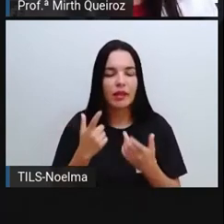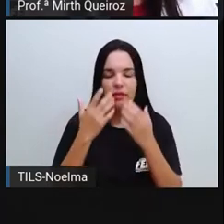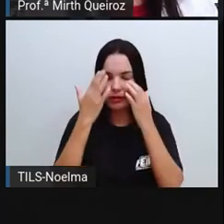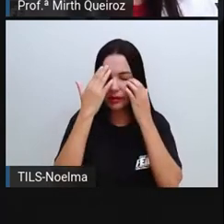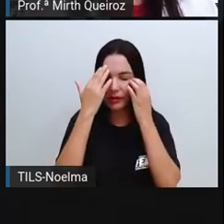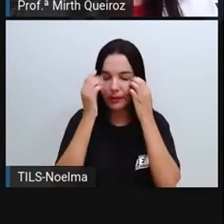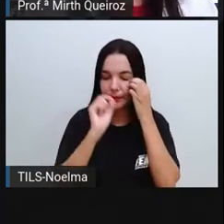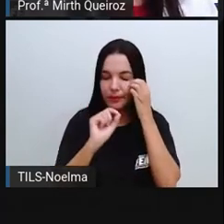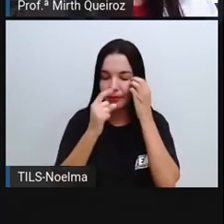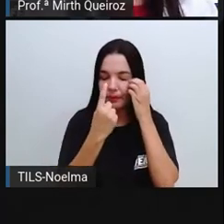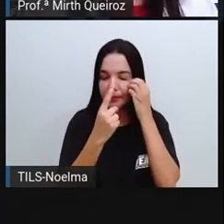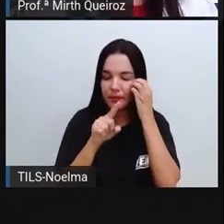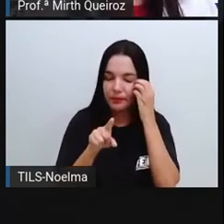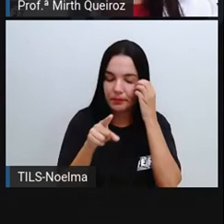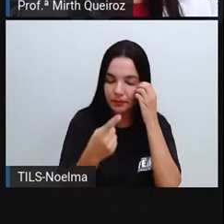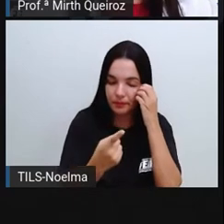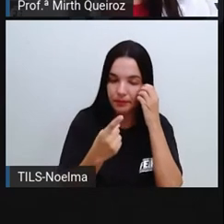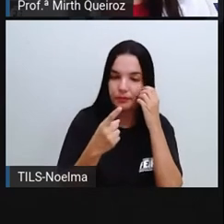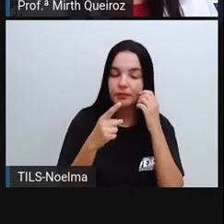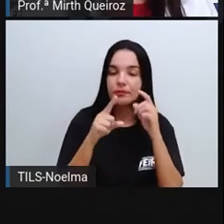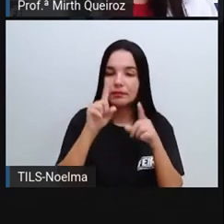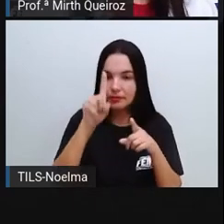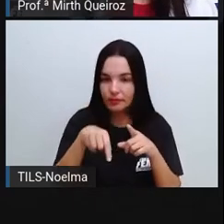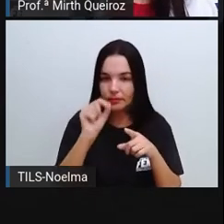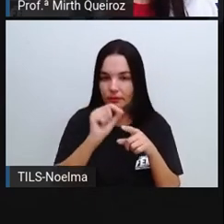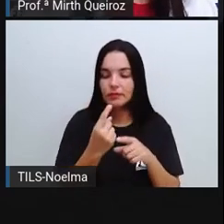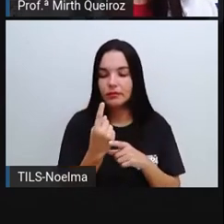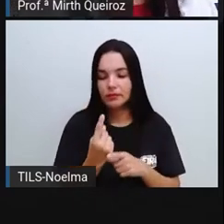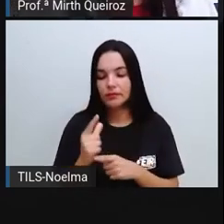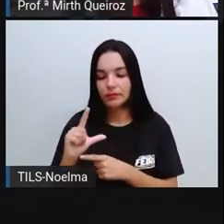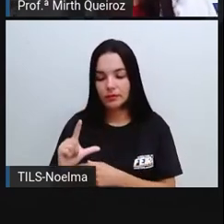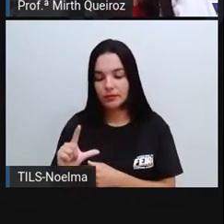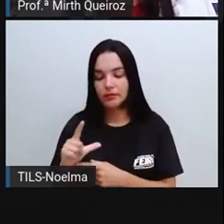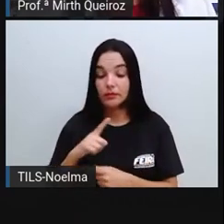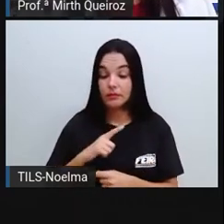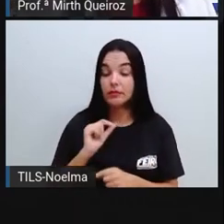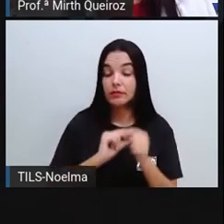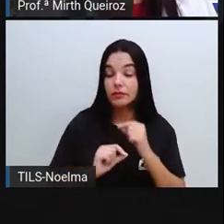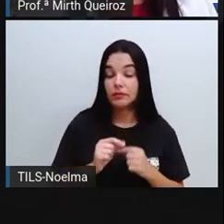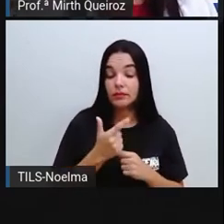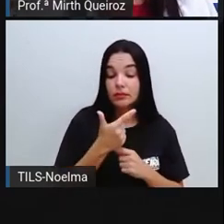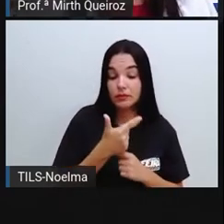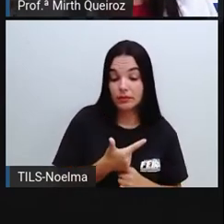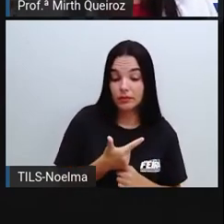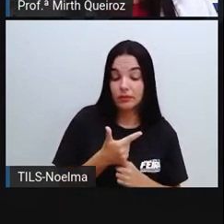cada 1.000 seria 1 litro, então nós temos 2 litros e